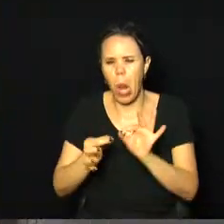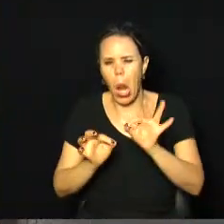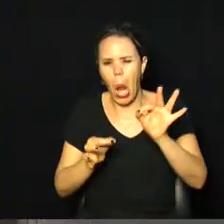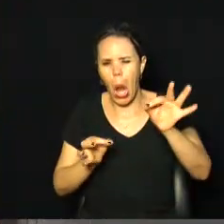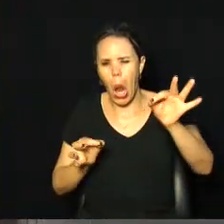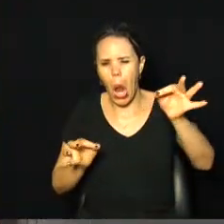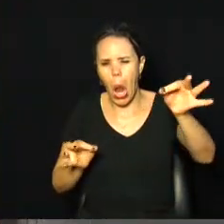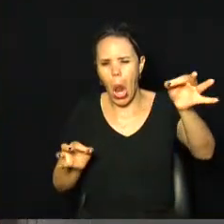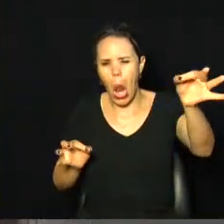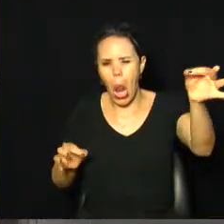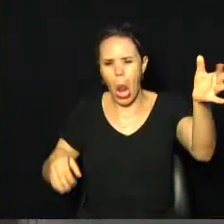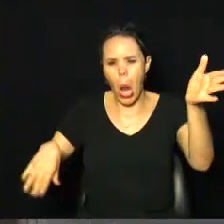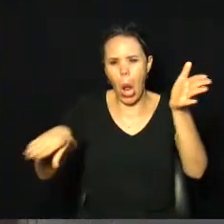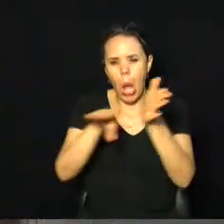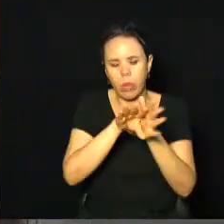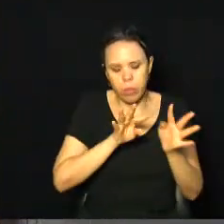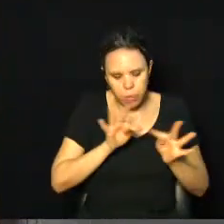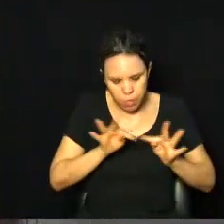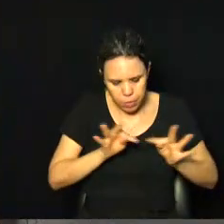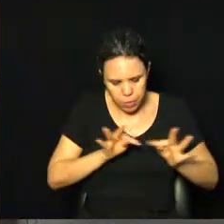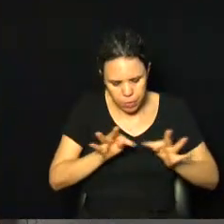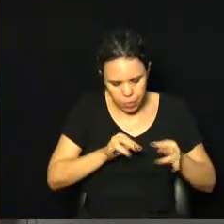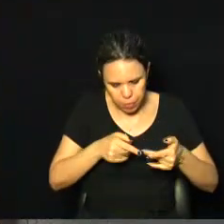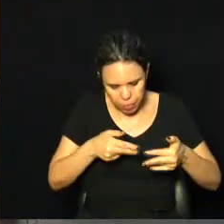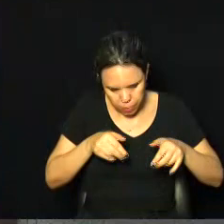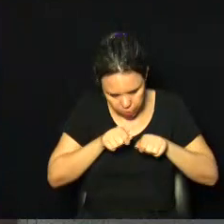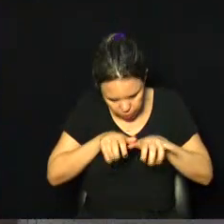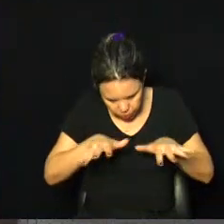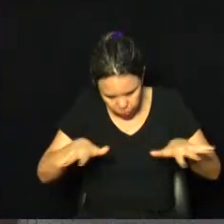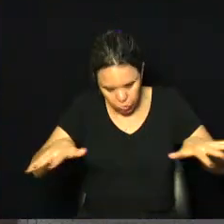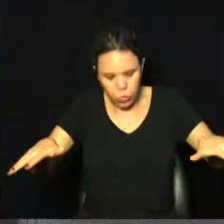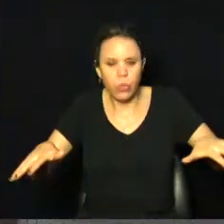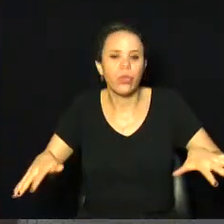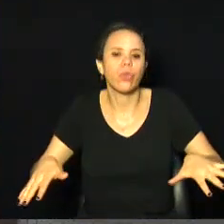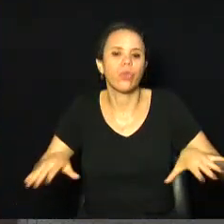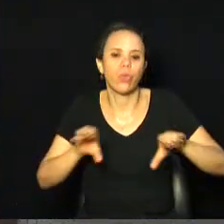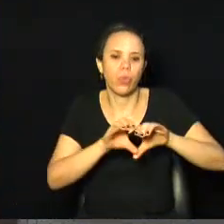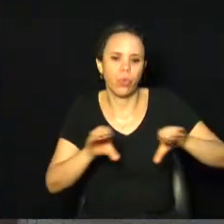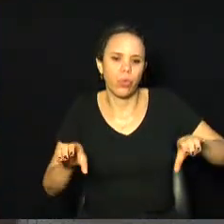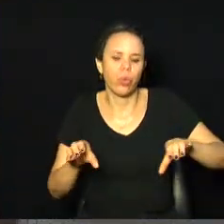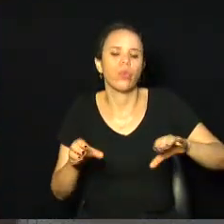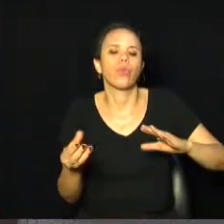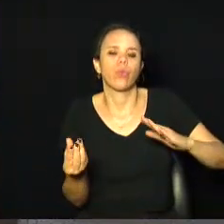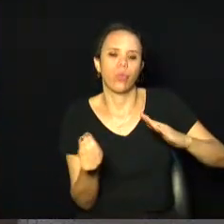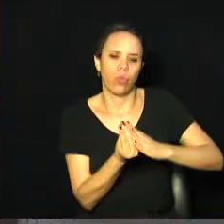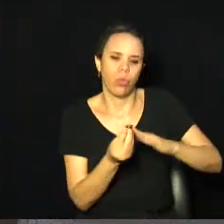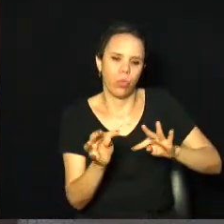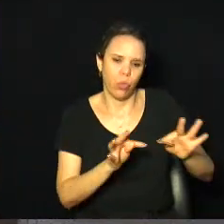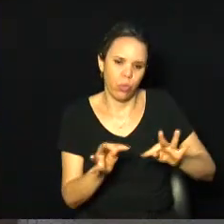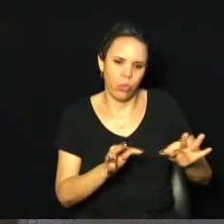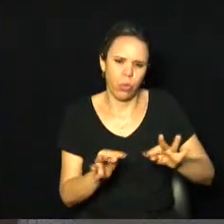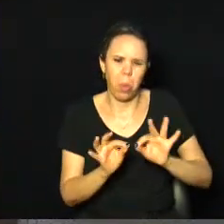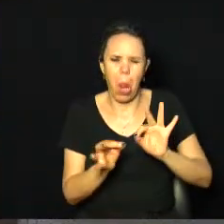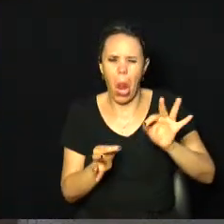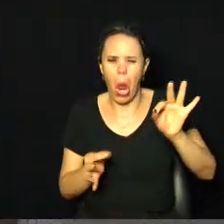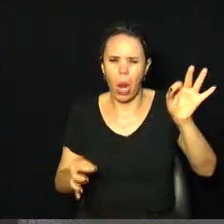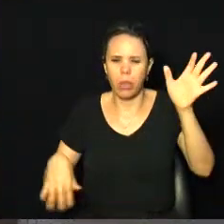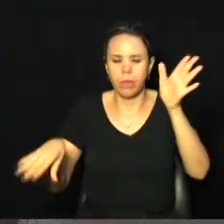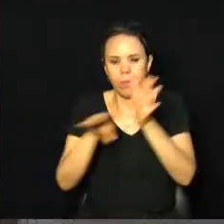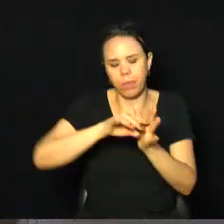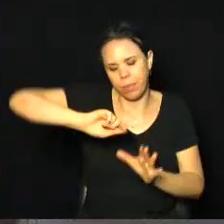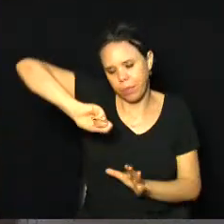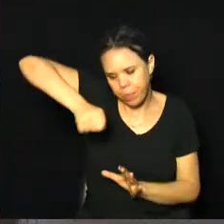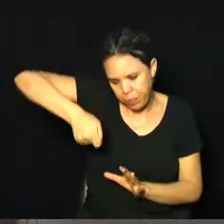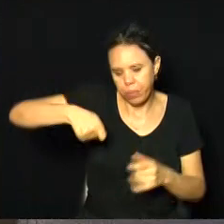né, tratada, distribuída através da rede da Sanasa, mas anda quilômetros para chegar à nossa torneira. Então,